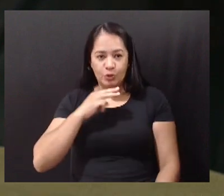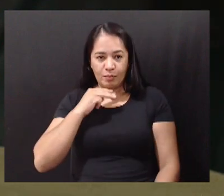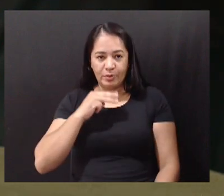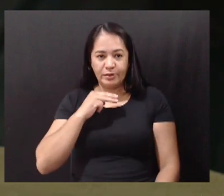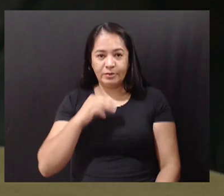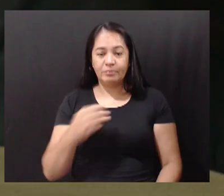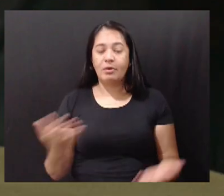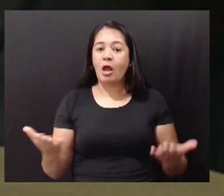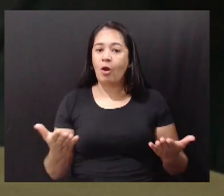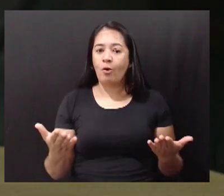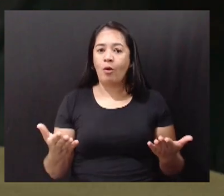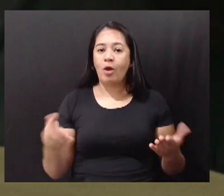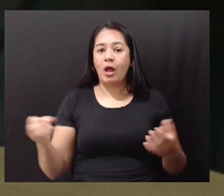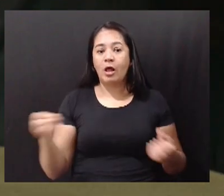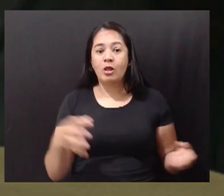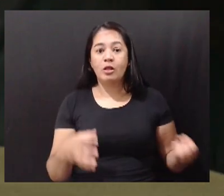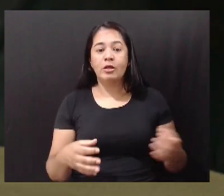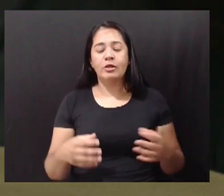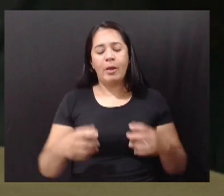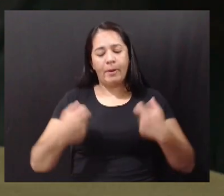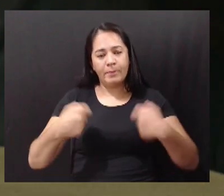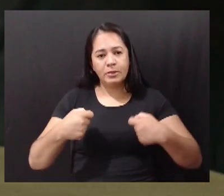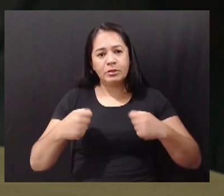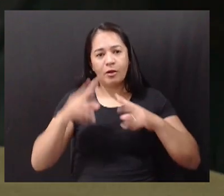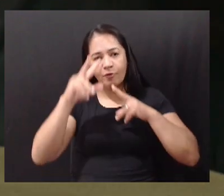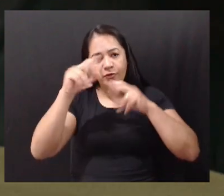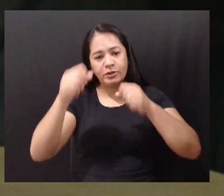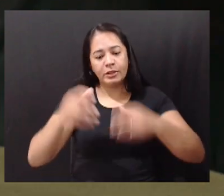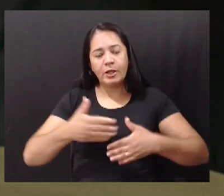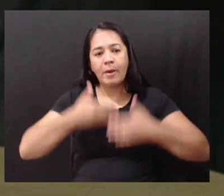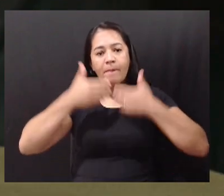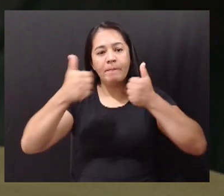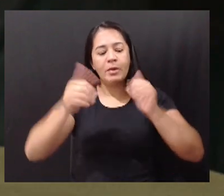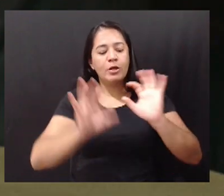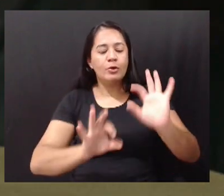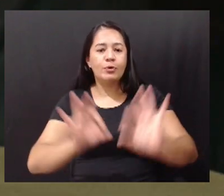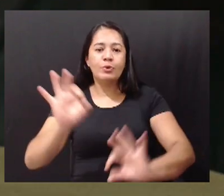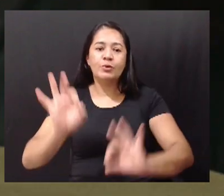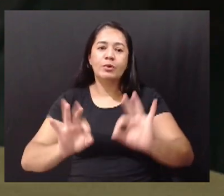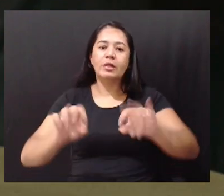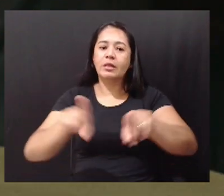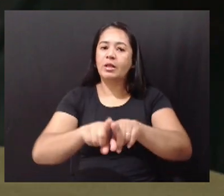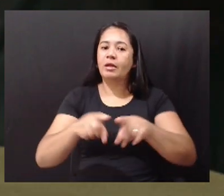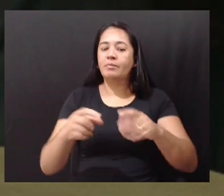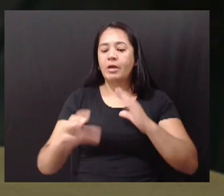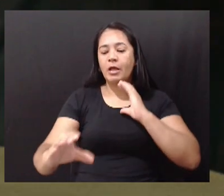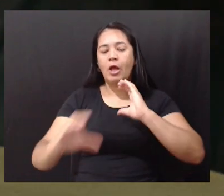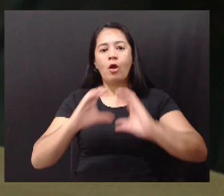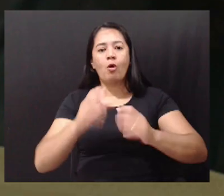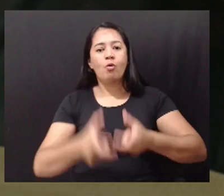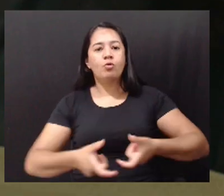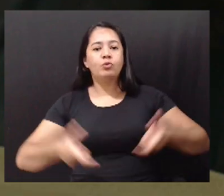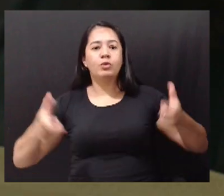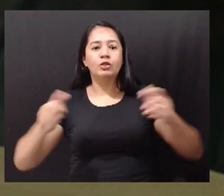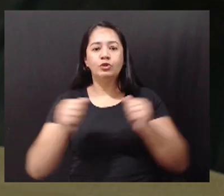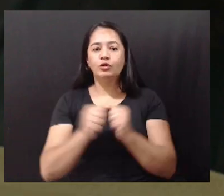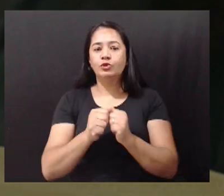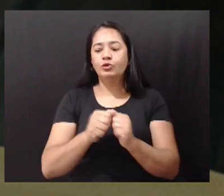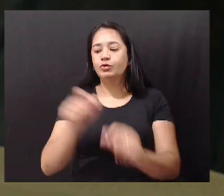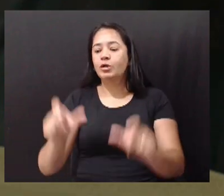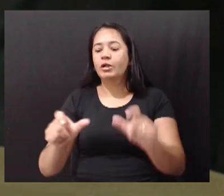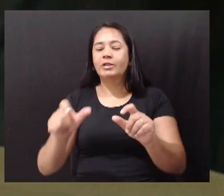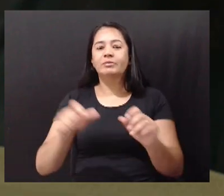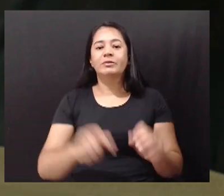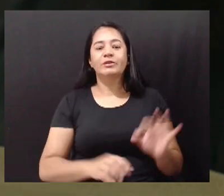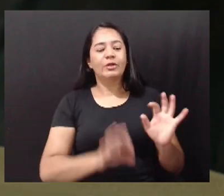cadastral é essencial para fortalecer o programa, melhorar a organização e ampliar a comunicação com as expositoras e planejar também novas